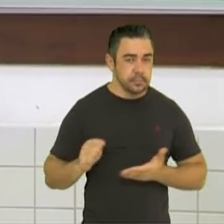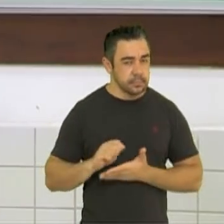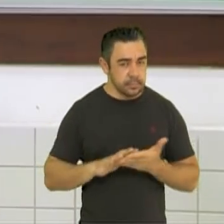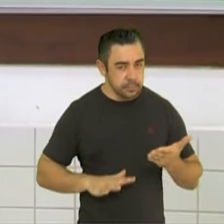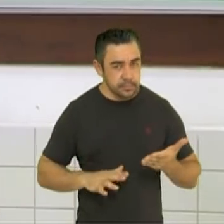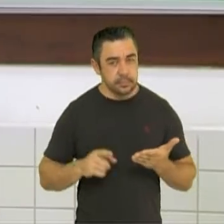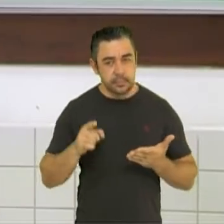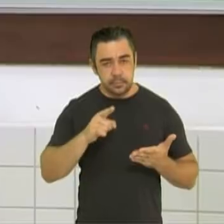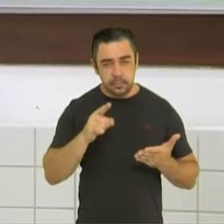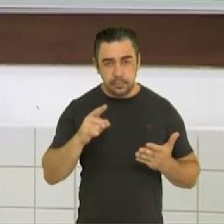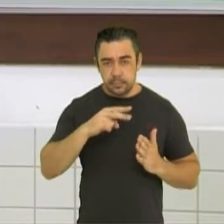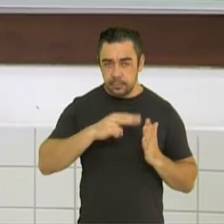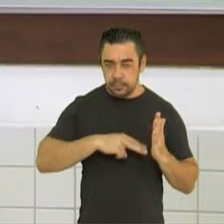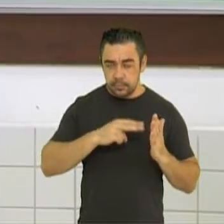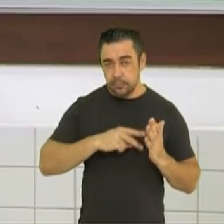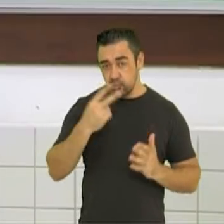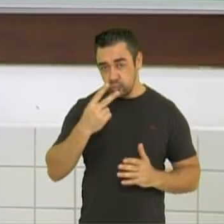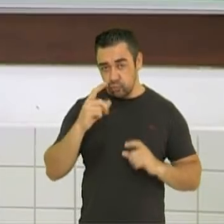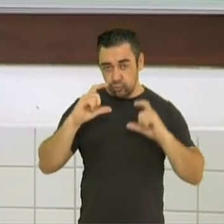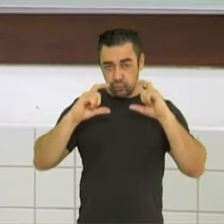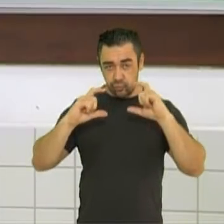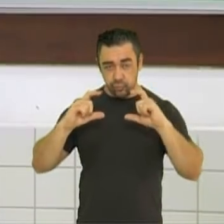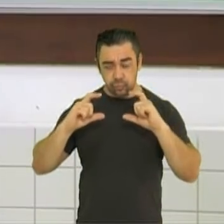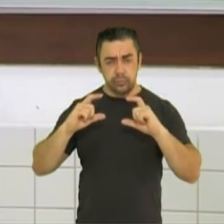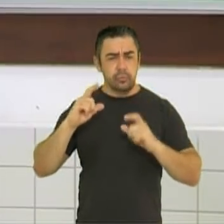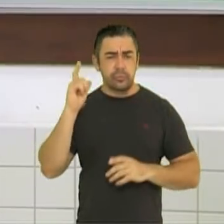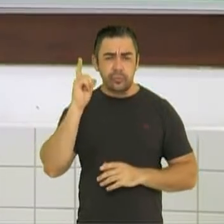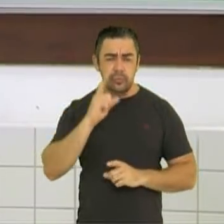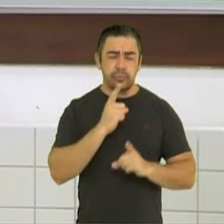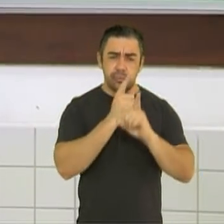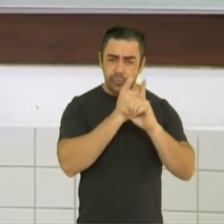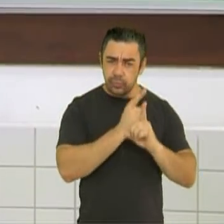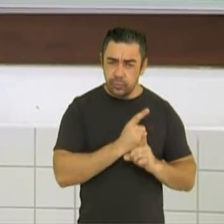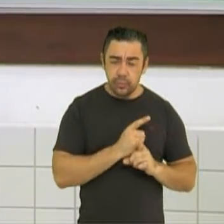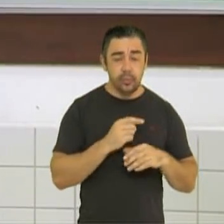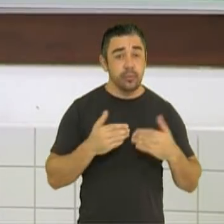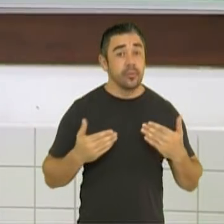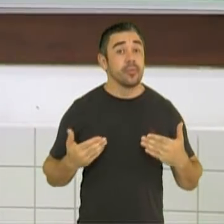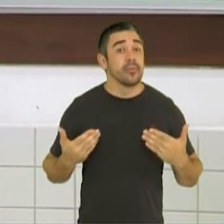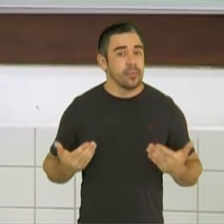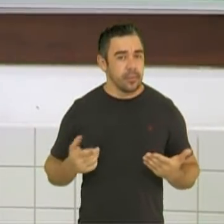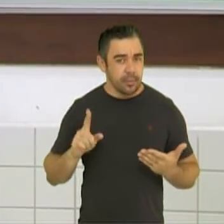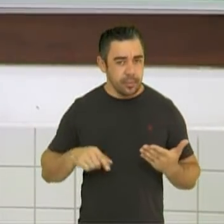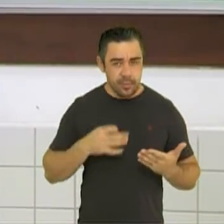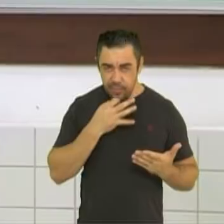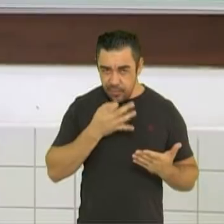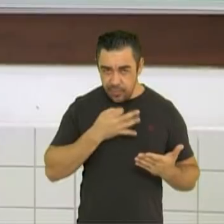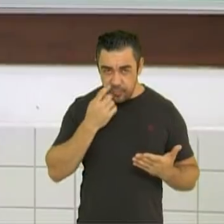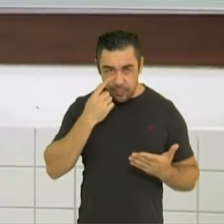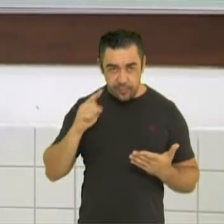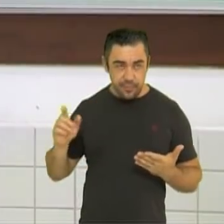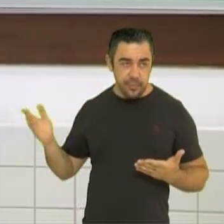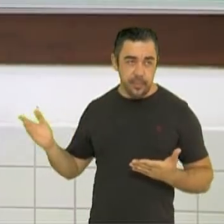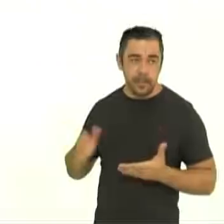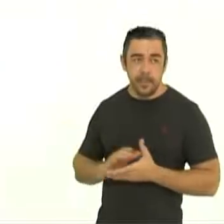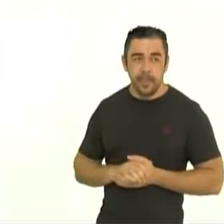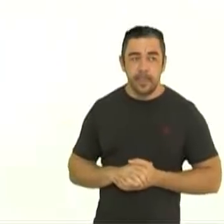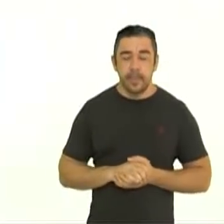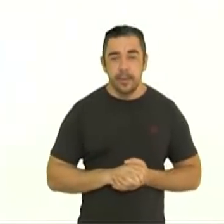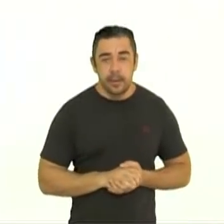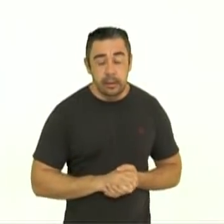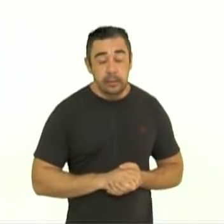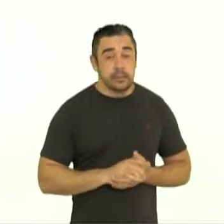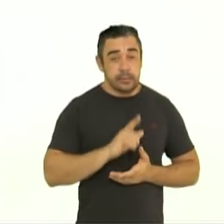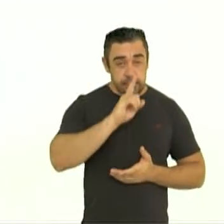exercício, você que leu o segundo parágrafo do desenvolvimento, conseguiu identificar qual foi ou quais foram os argumentos? Vamos conferir?